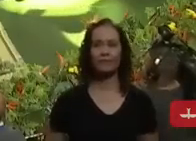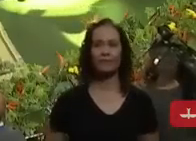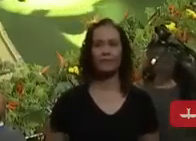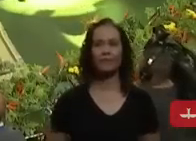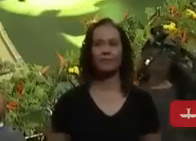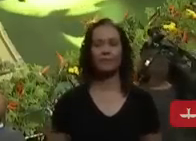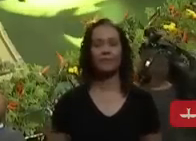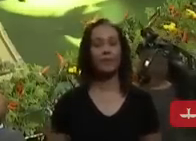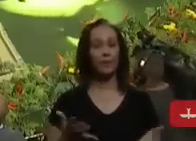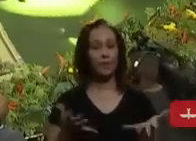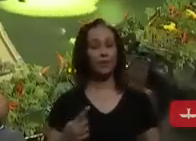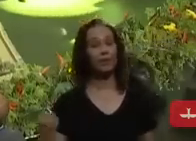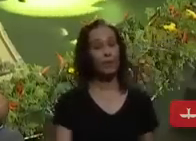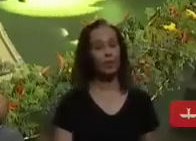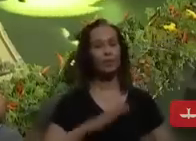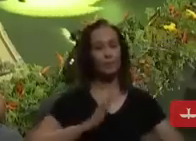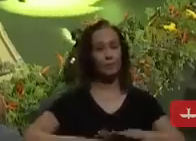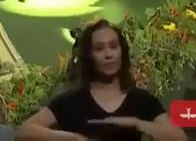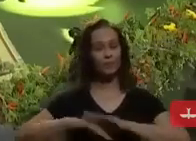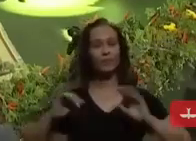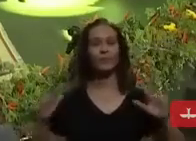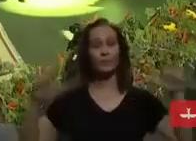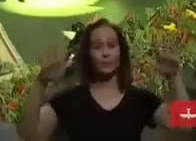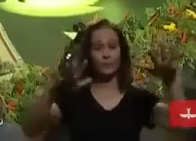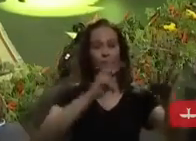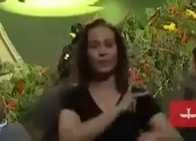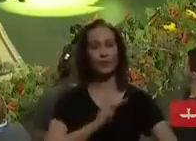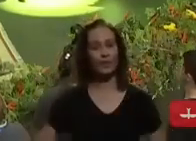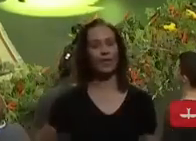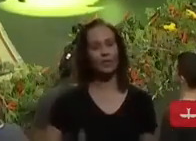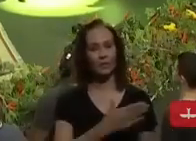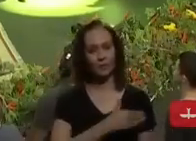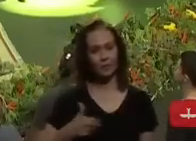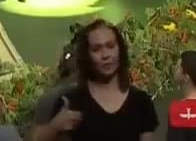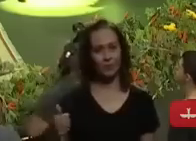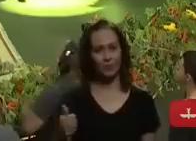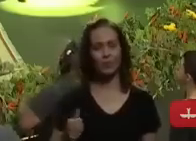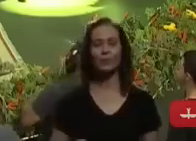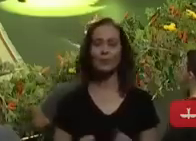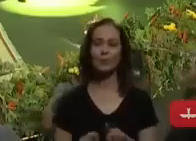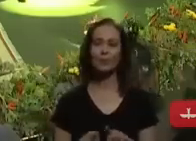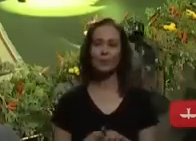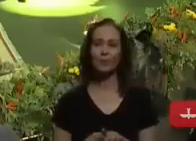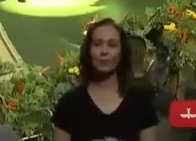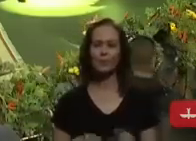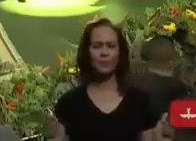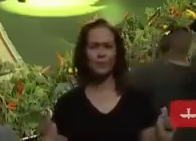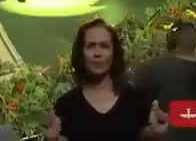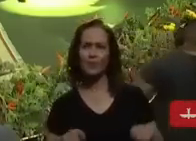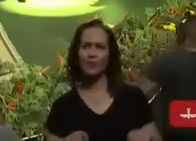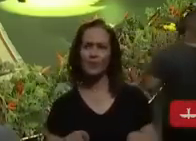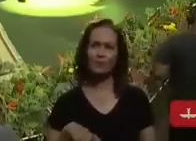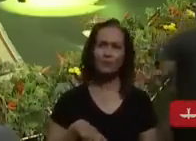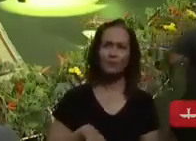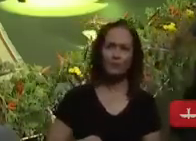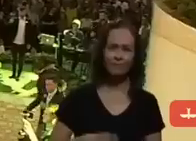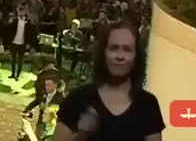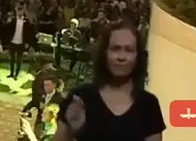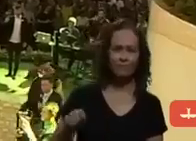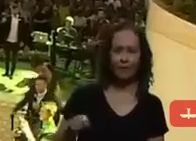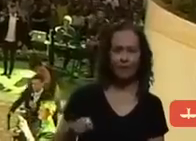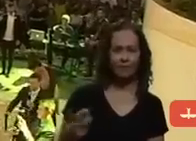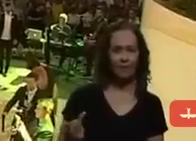Eu queria que nós estendêssemos as mãos sobre o nosso presidente, a primeira dama. Pode me dar aqui, Michel? É possível o senhor se ajoelhar? E a